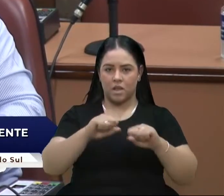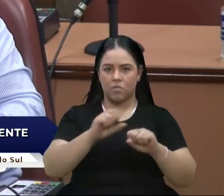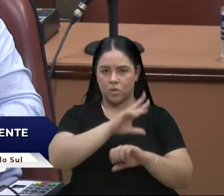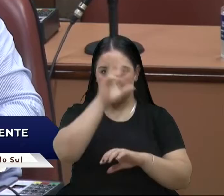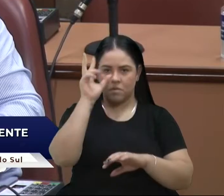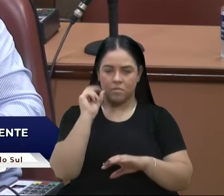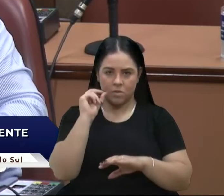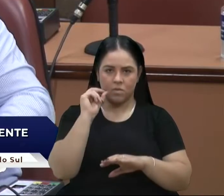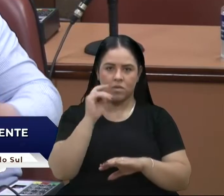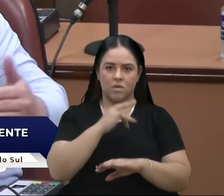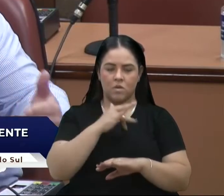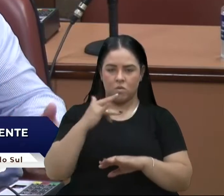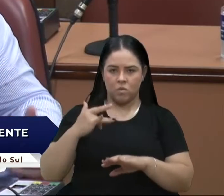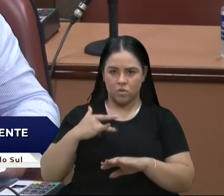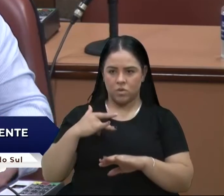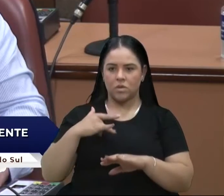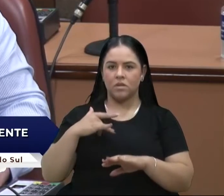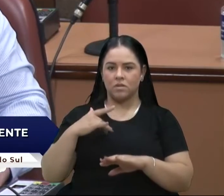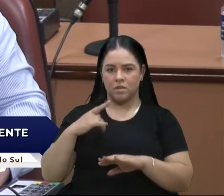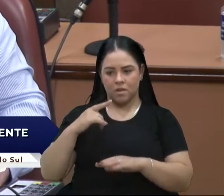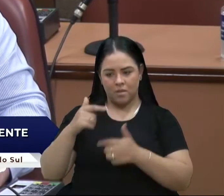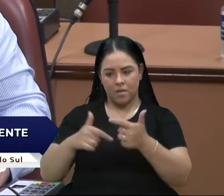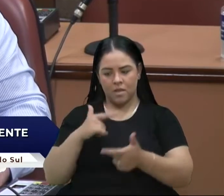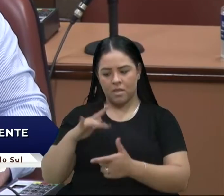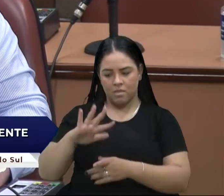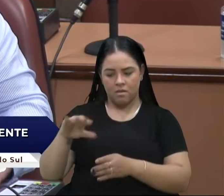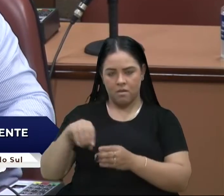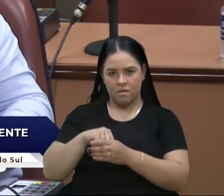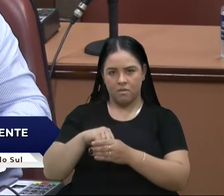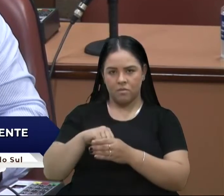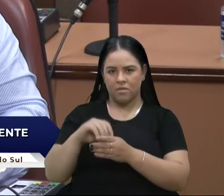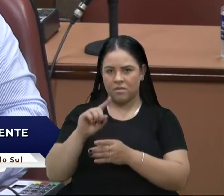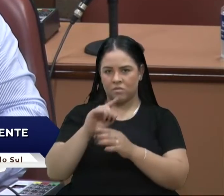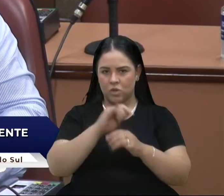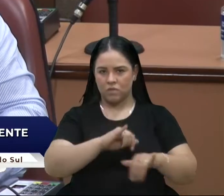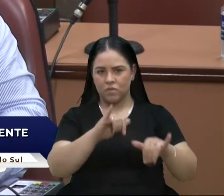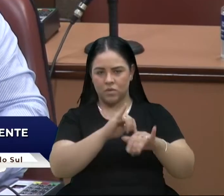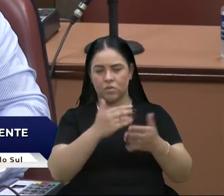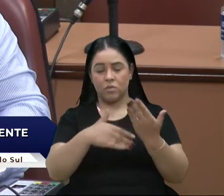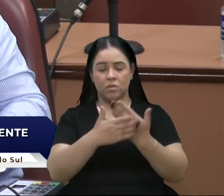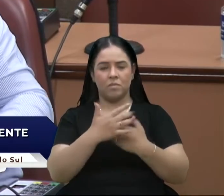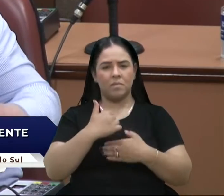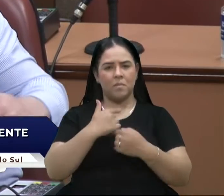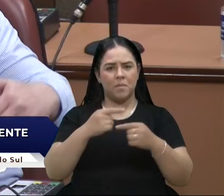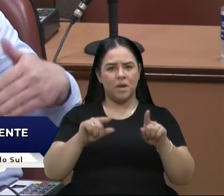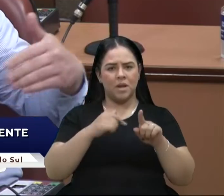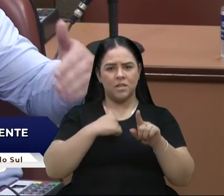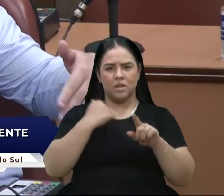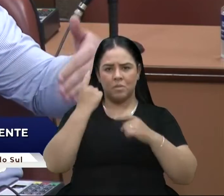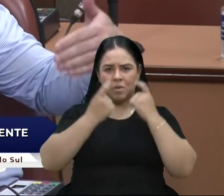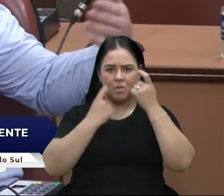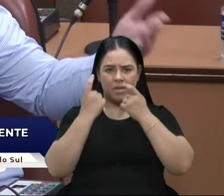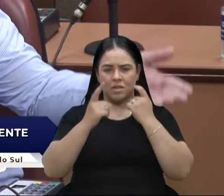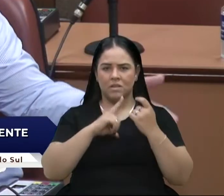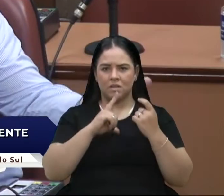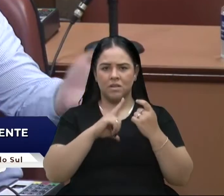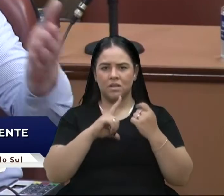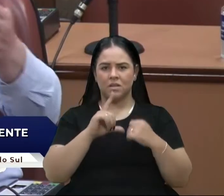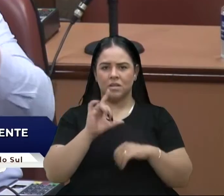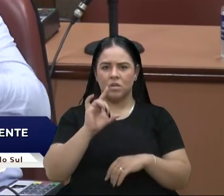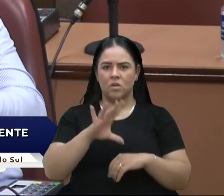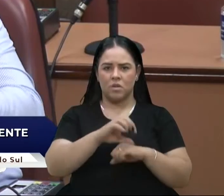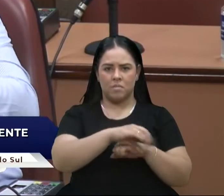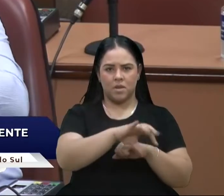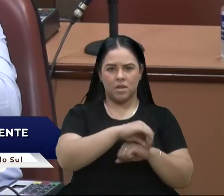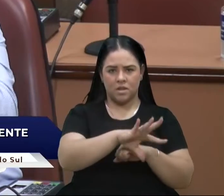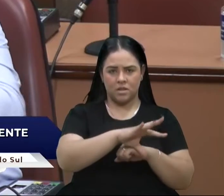forma interna, né, não levar a público. Então, isso me preocupa muito, né, que essas discussões sejam pautadas pela imprensa e